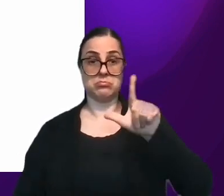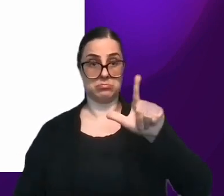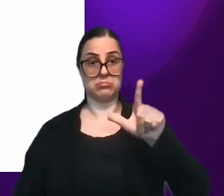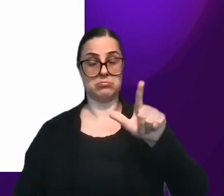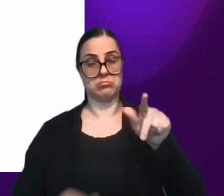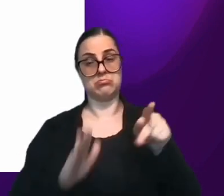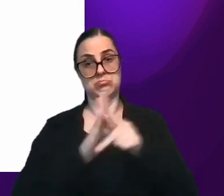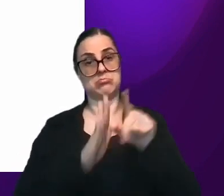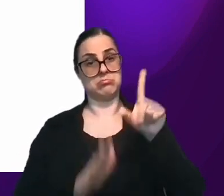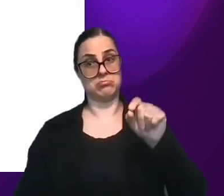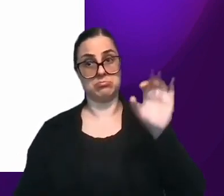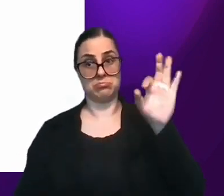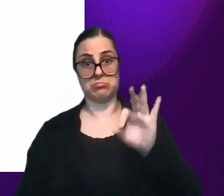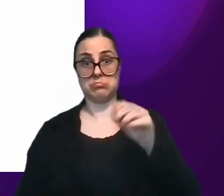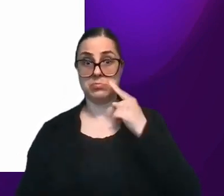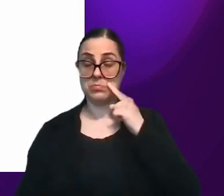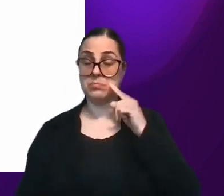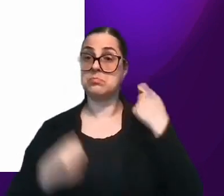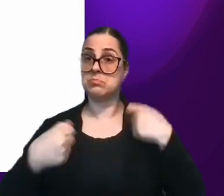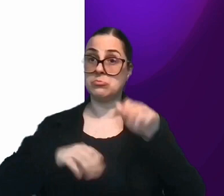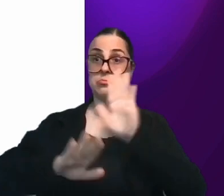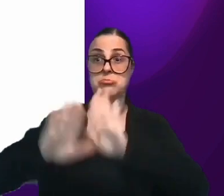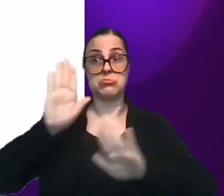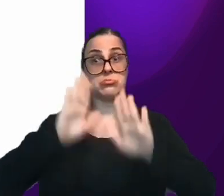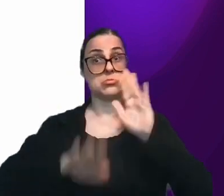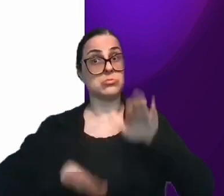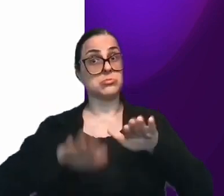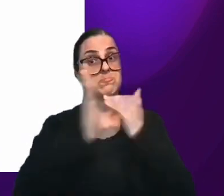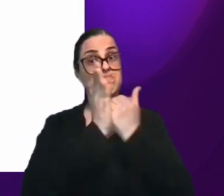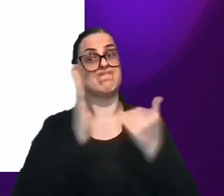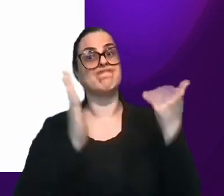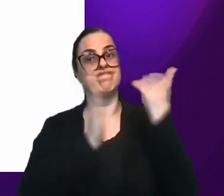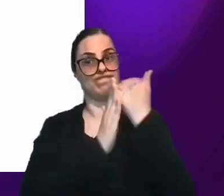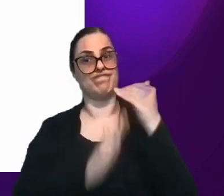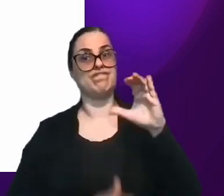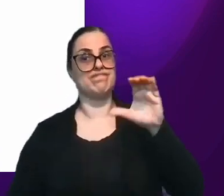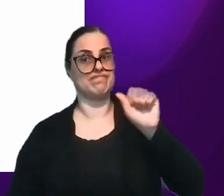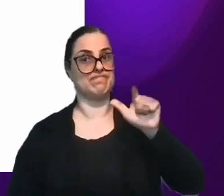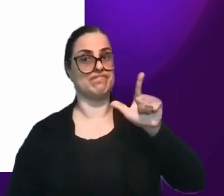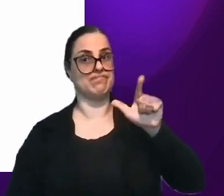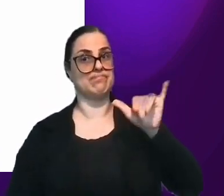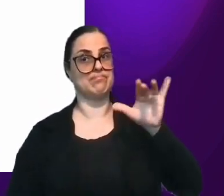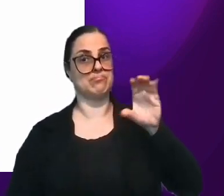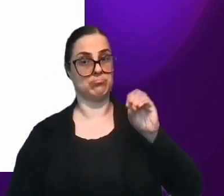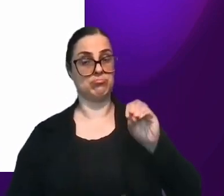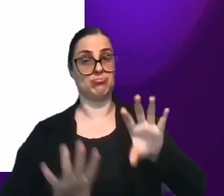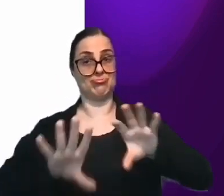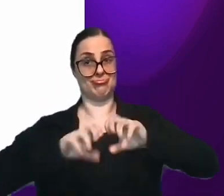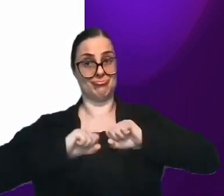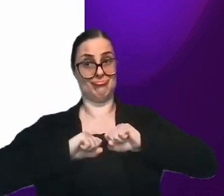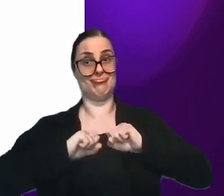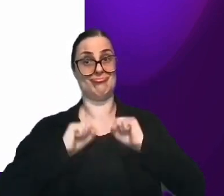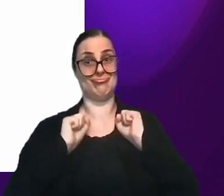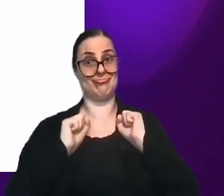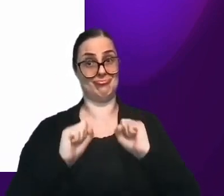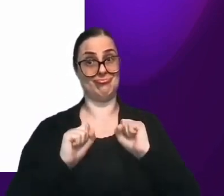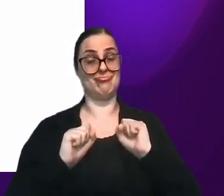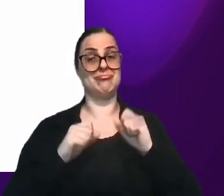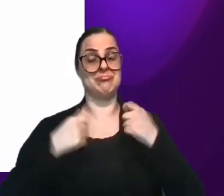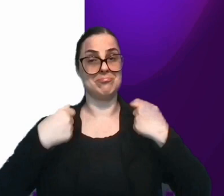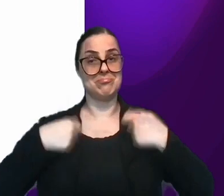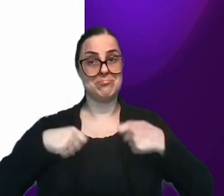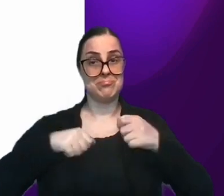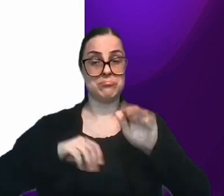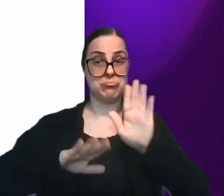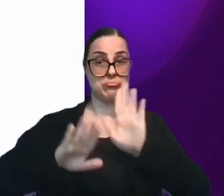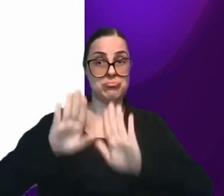risco de hipercalcemia. Mas ele pode existir se você não tiver um